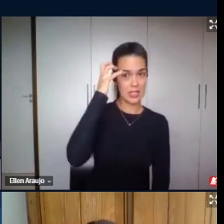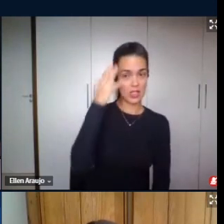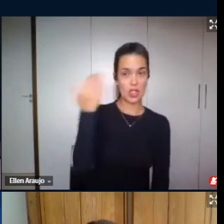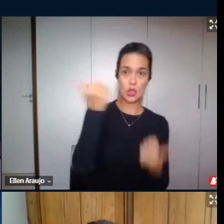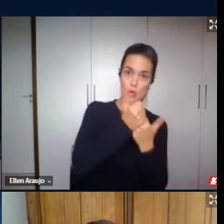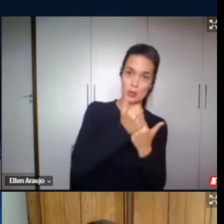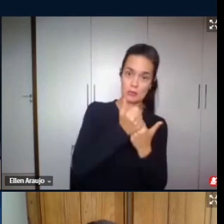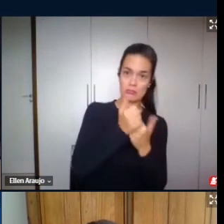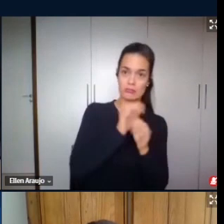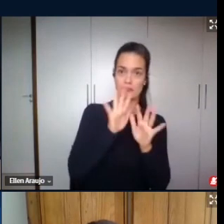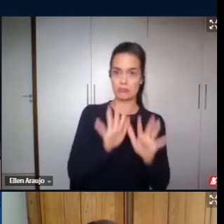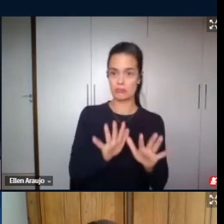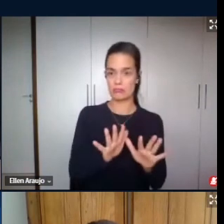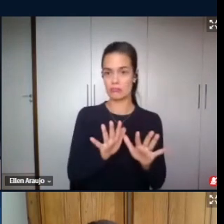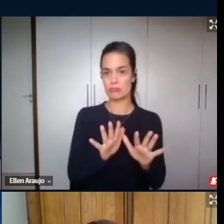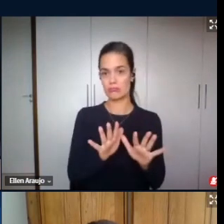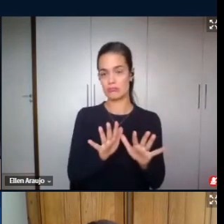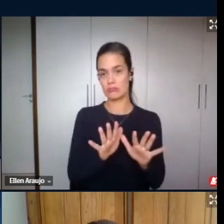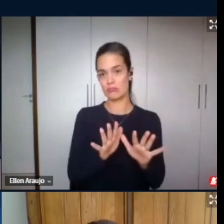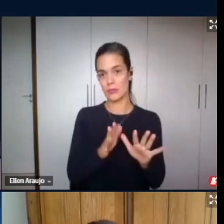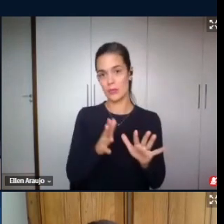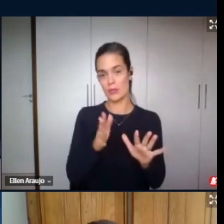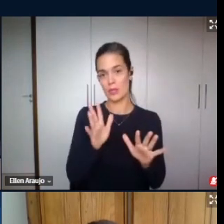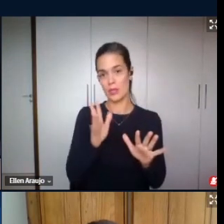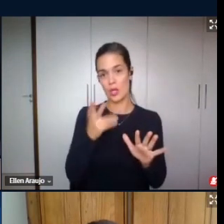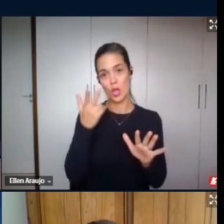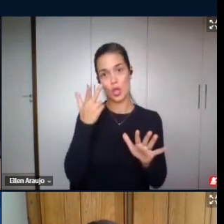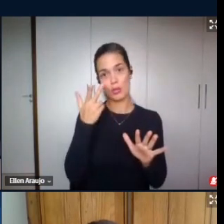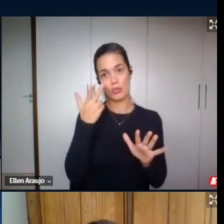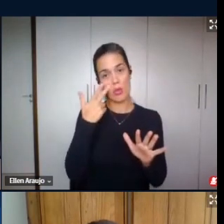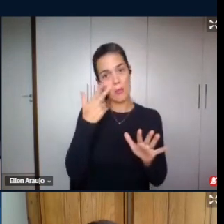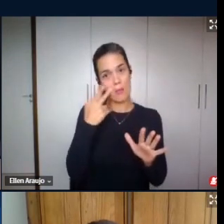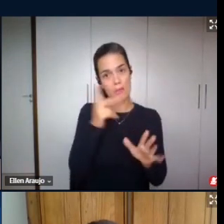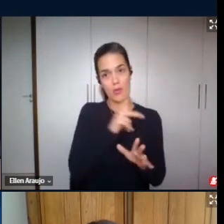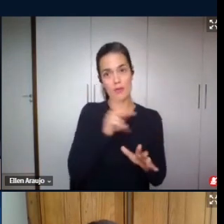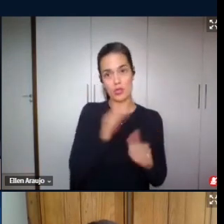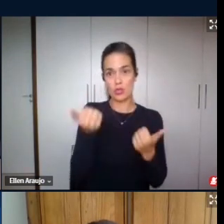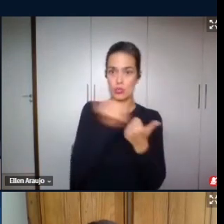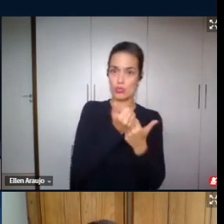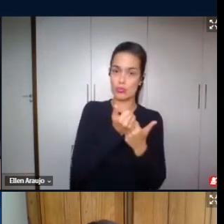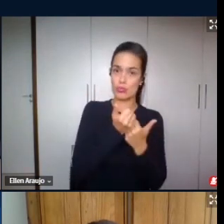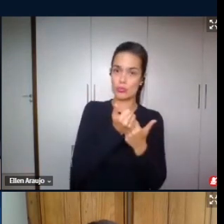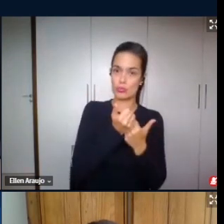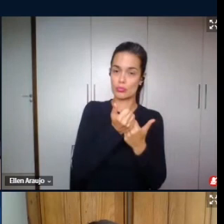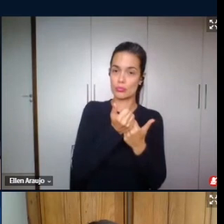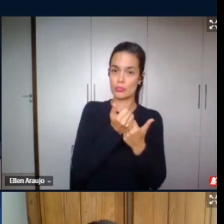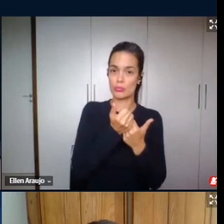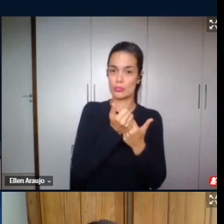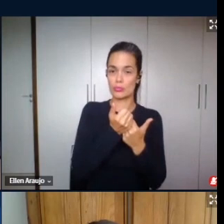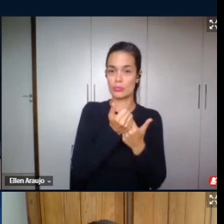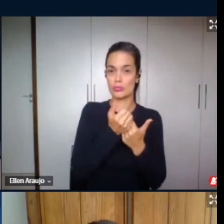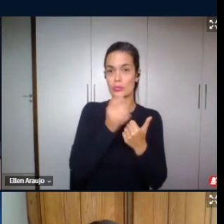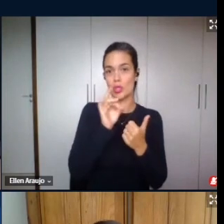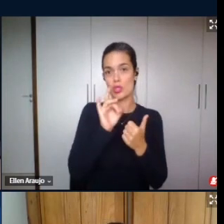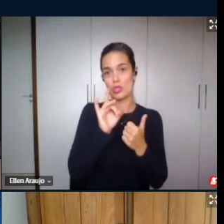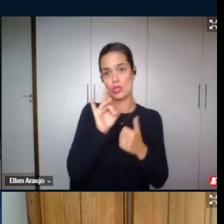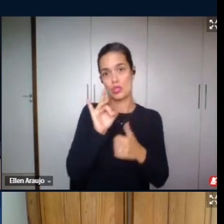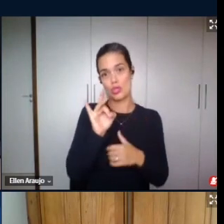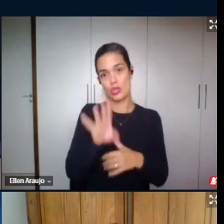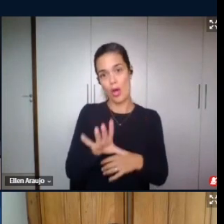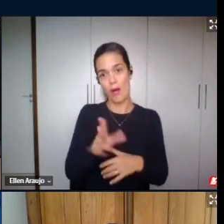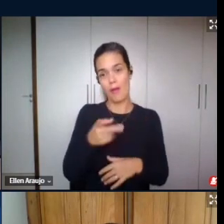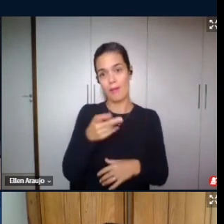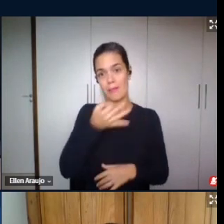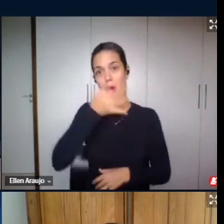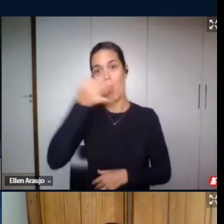professora Cristiane, normalmente o suplente só se pronuncia e ocupa o lugar quando um